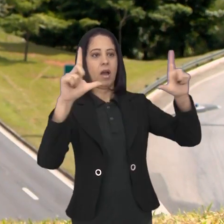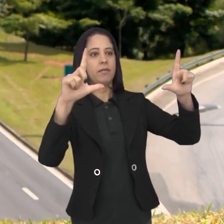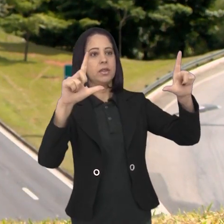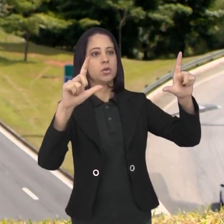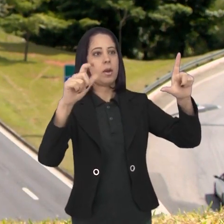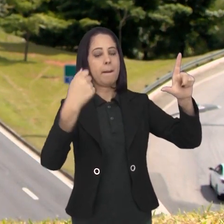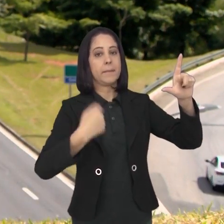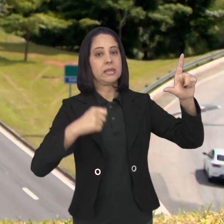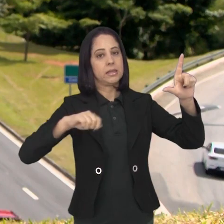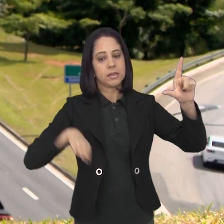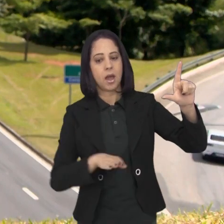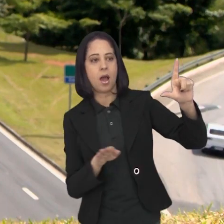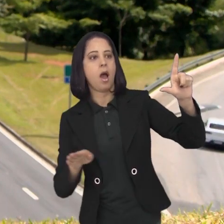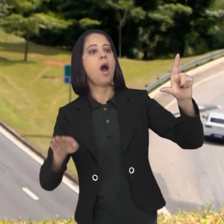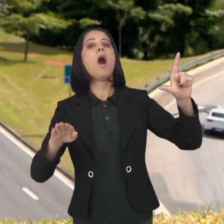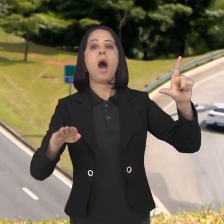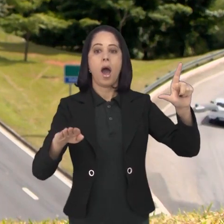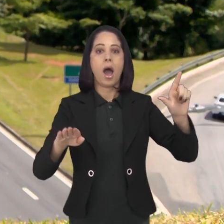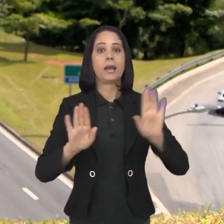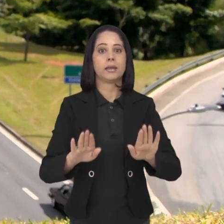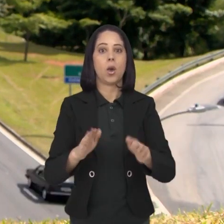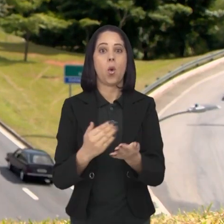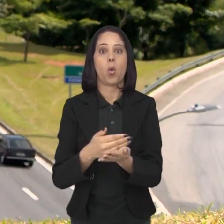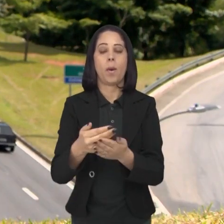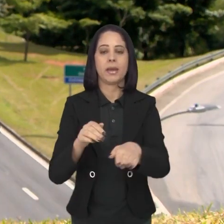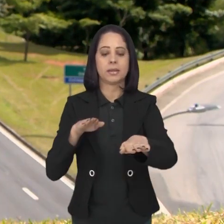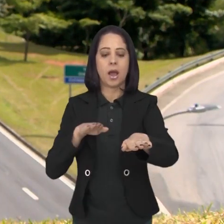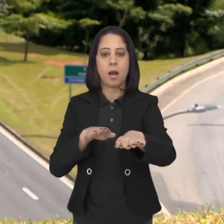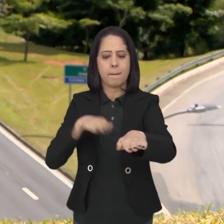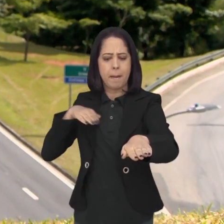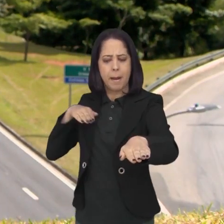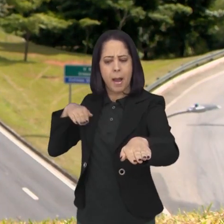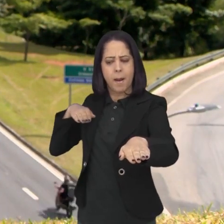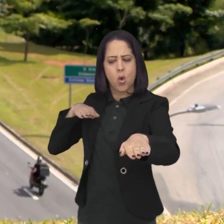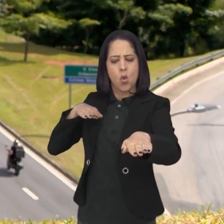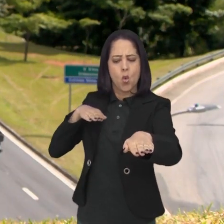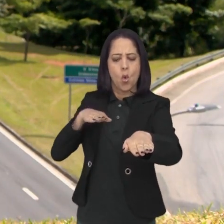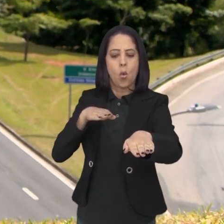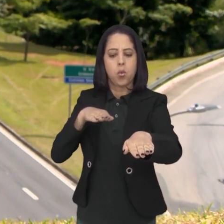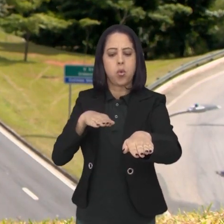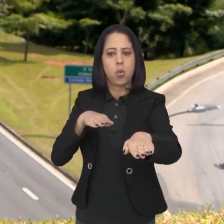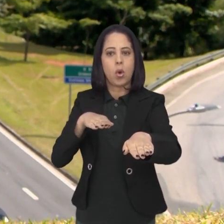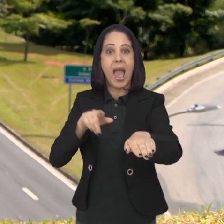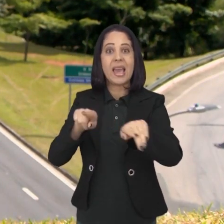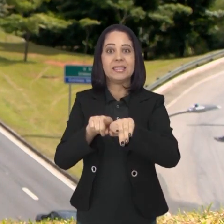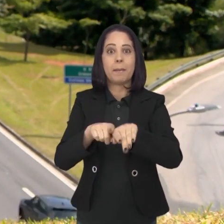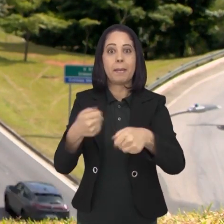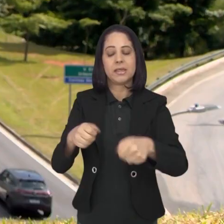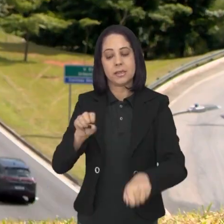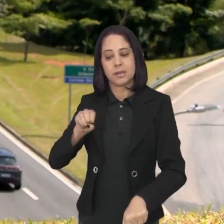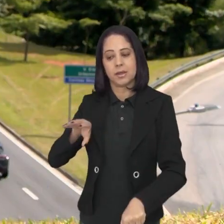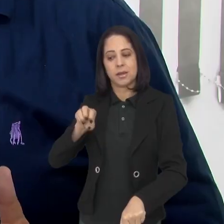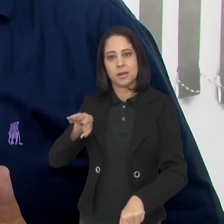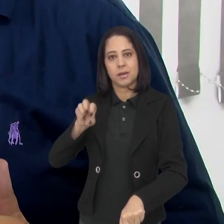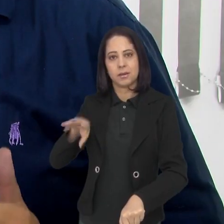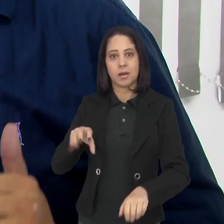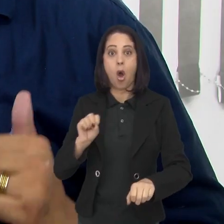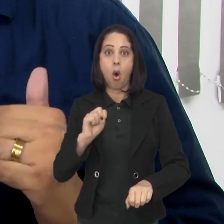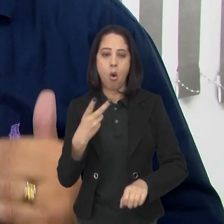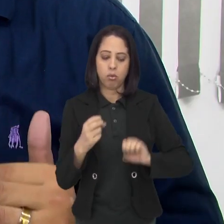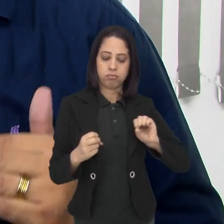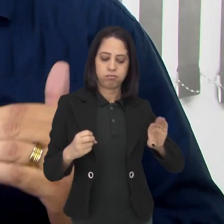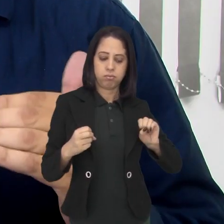logo ele deve mudar de faixa. Neste momento é fundamental começar a pisar no freio e acionar a alavanca da seta. Quando